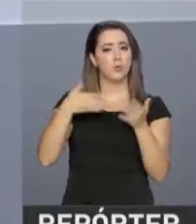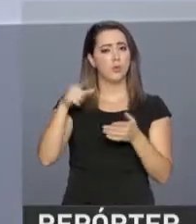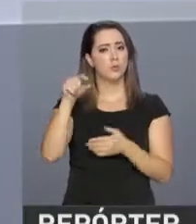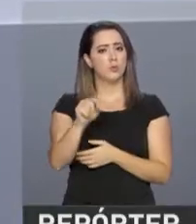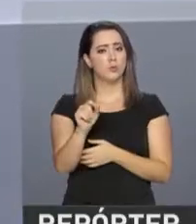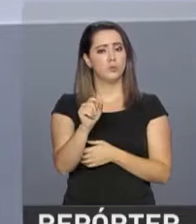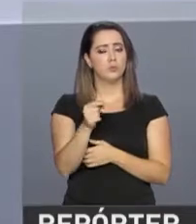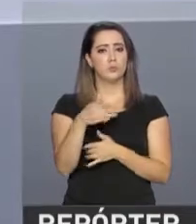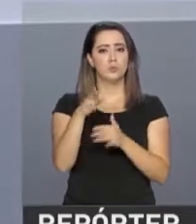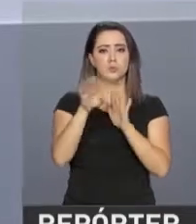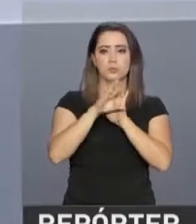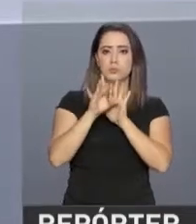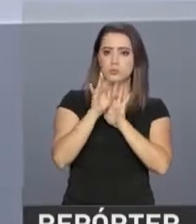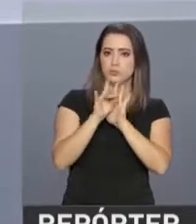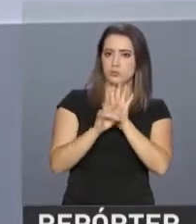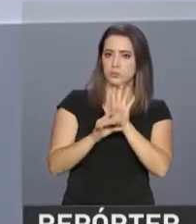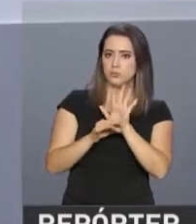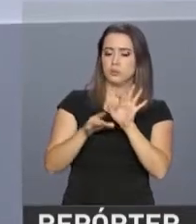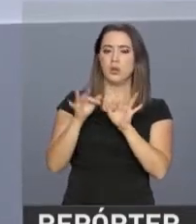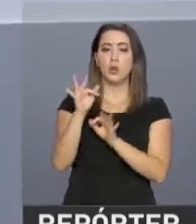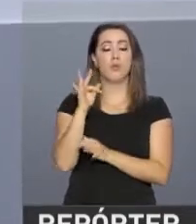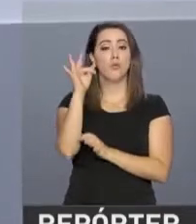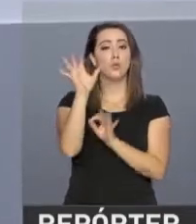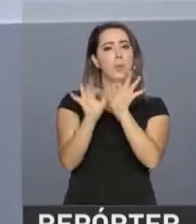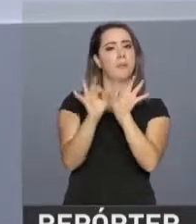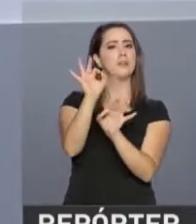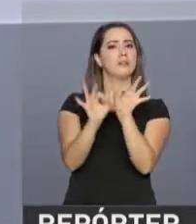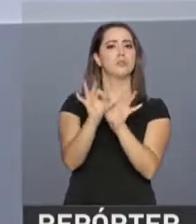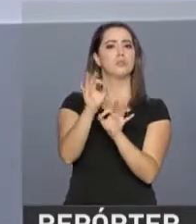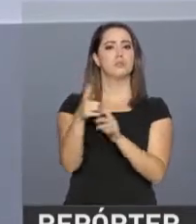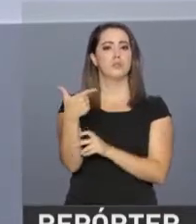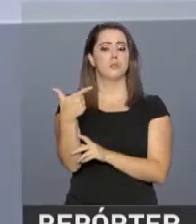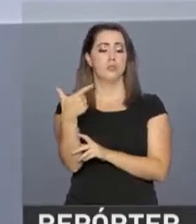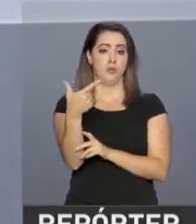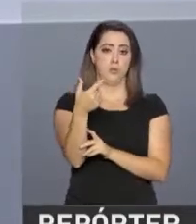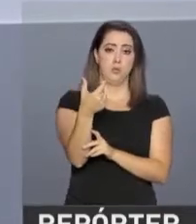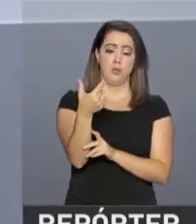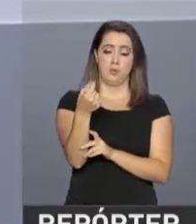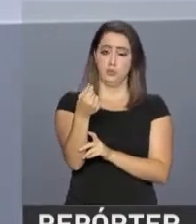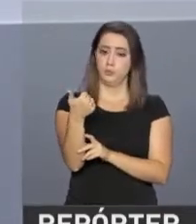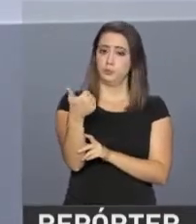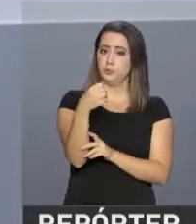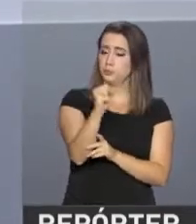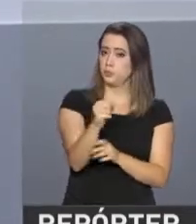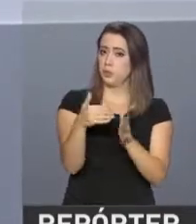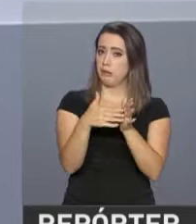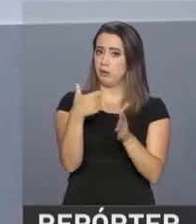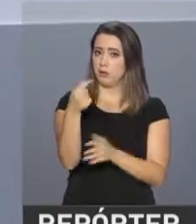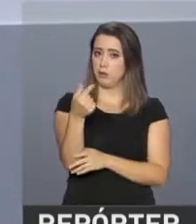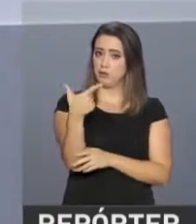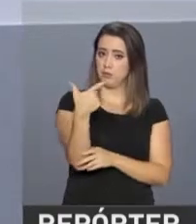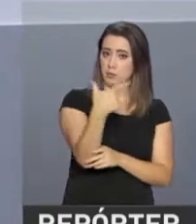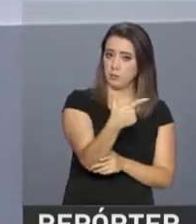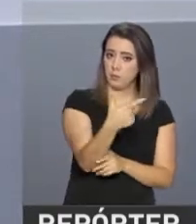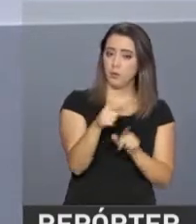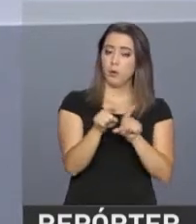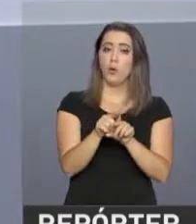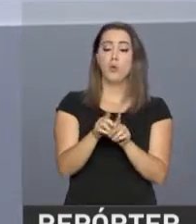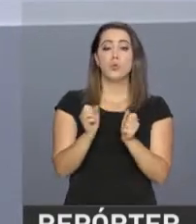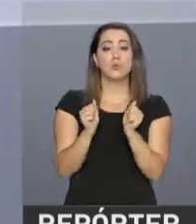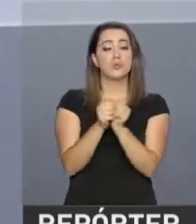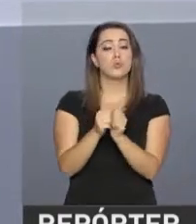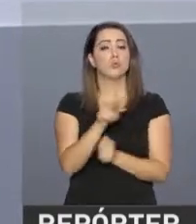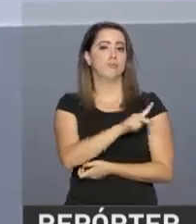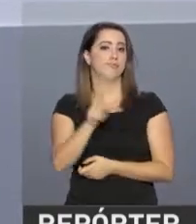o plano de negócios e gestão para os anos de 2018 e 2022 com a presença do presidente michel temer o plano